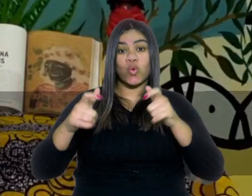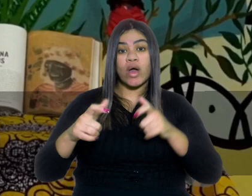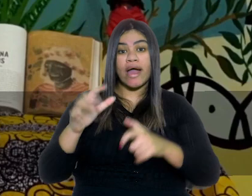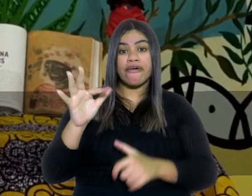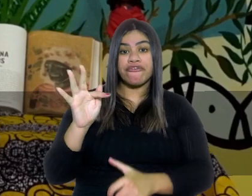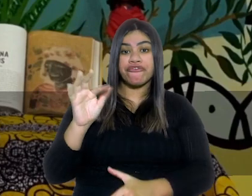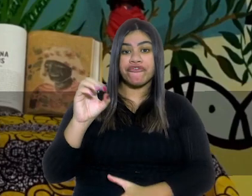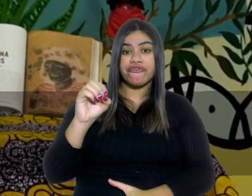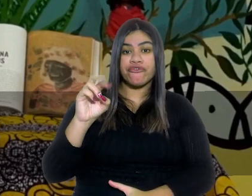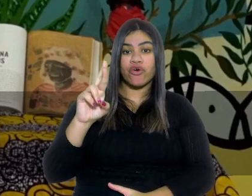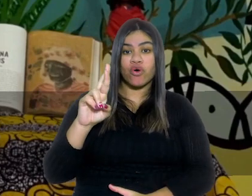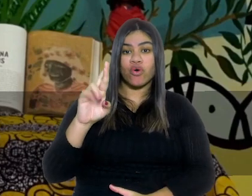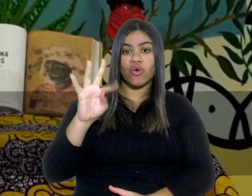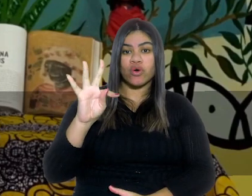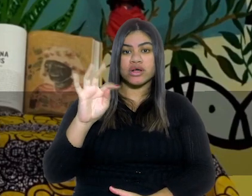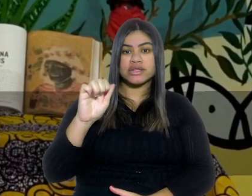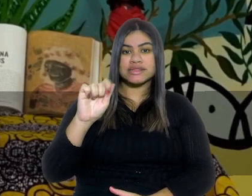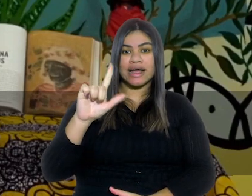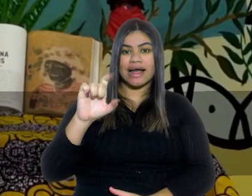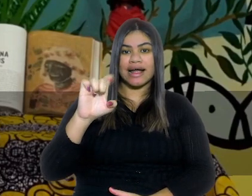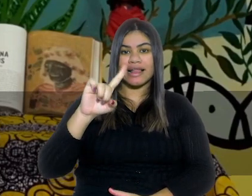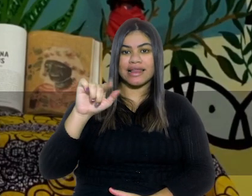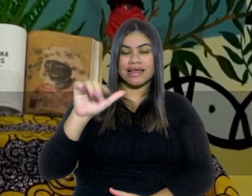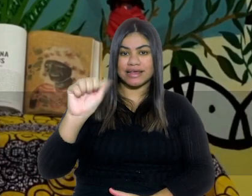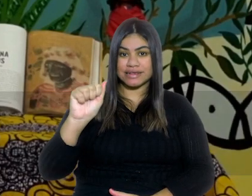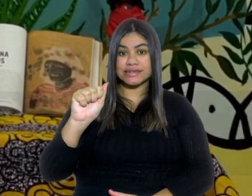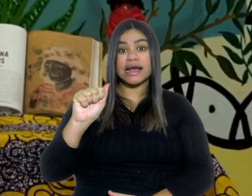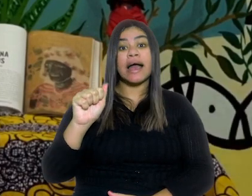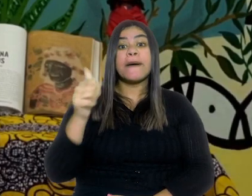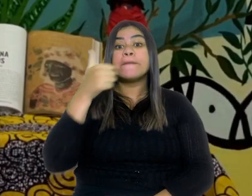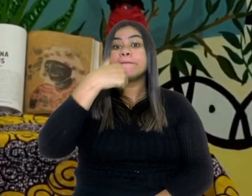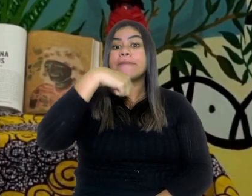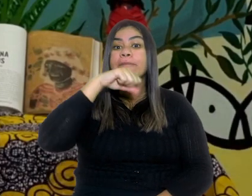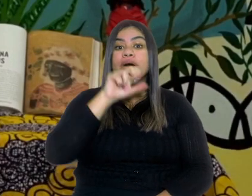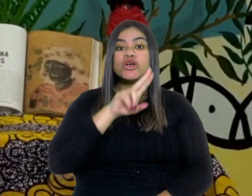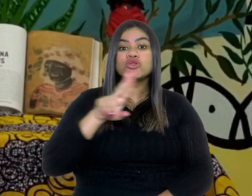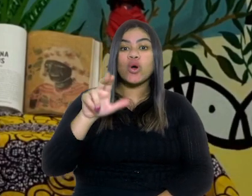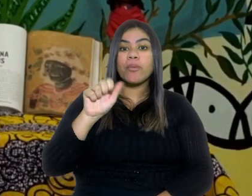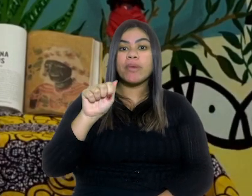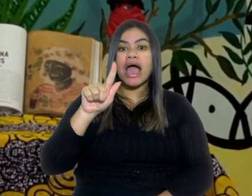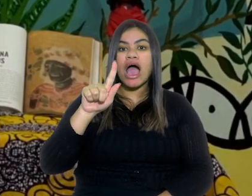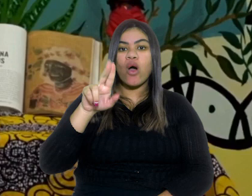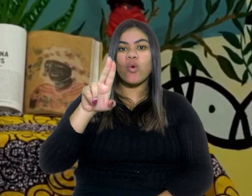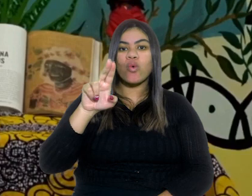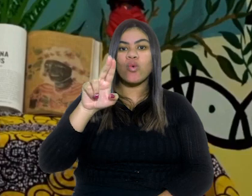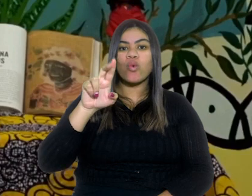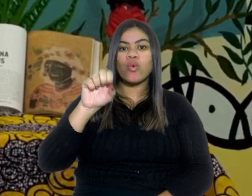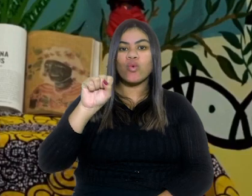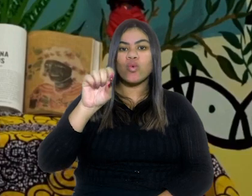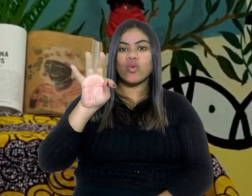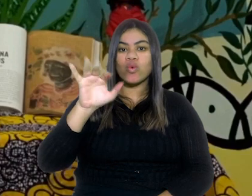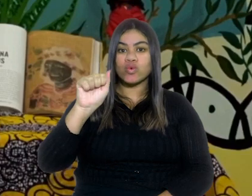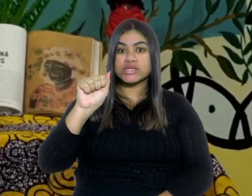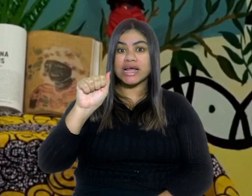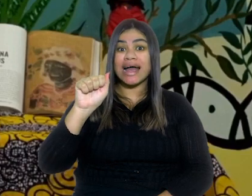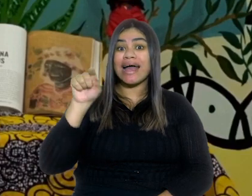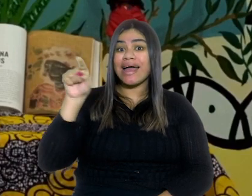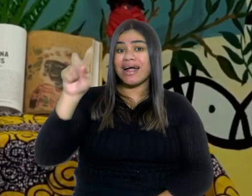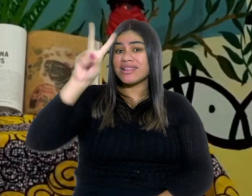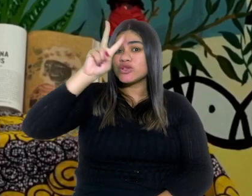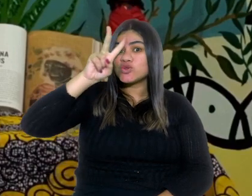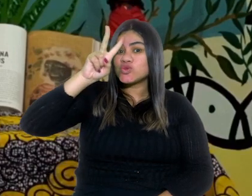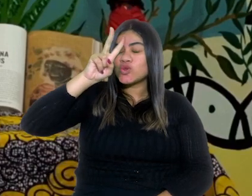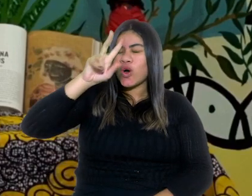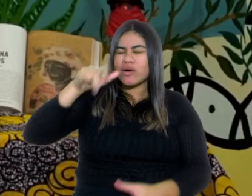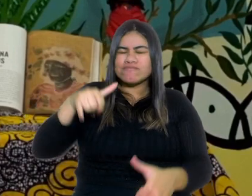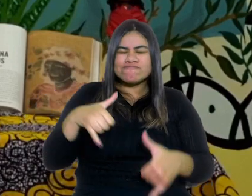Eu nasci em Fortaleza e eu sou filha da dona Augusta, que nasceu em Caucaia. Eu tenho orgulho de dizer sobre a história